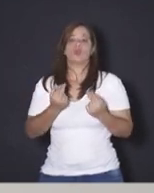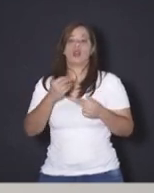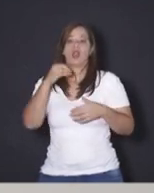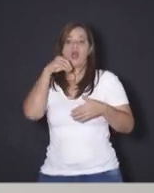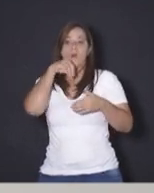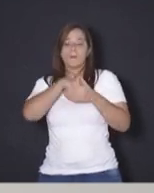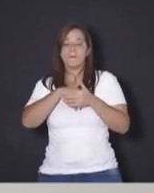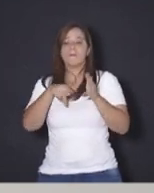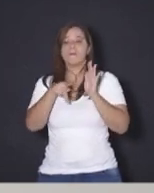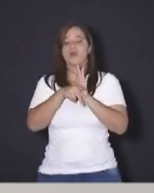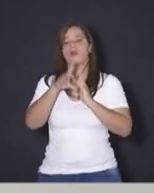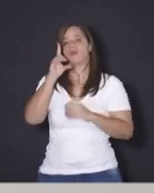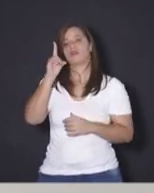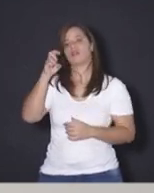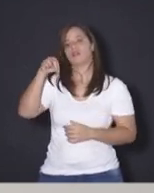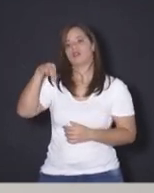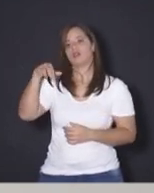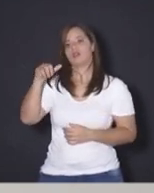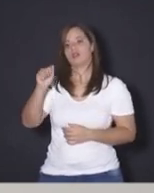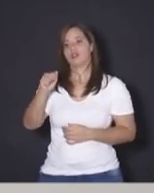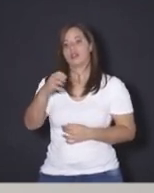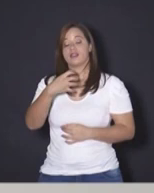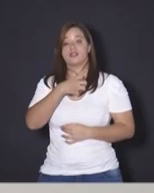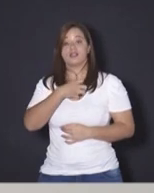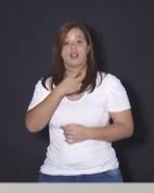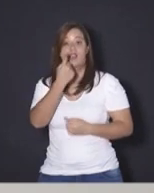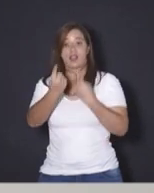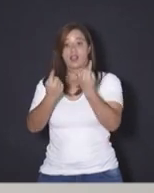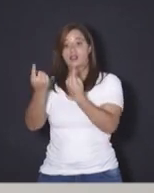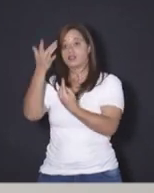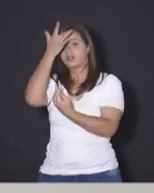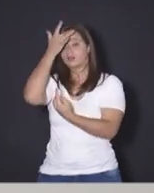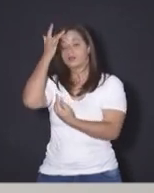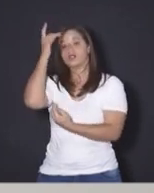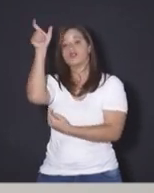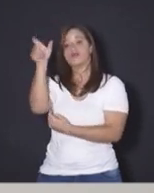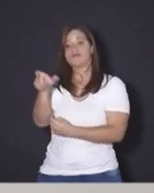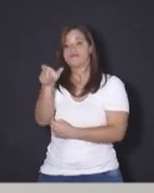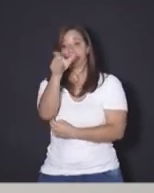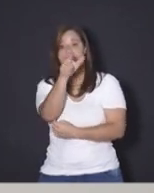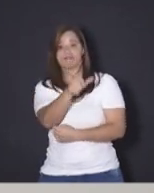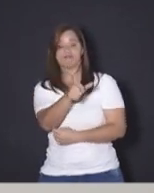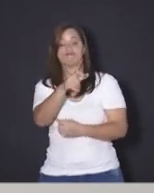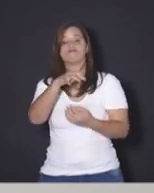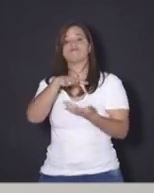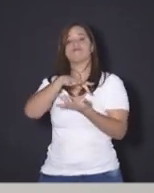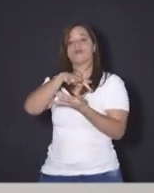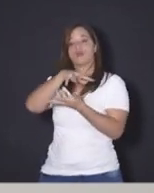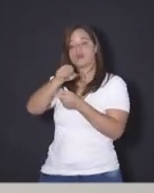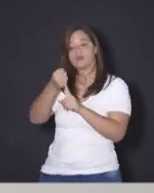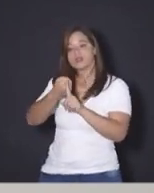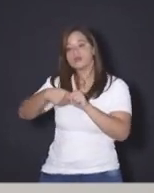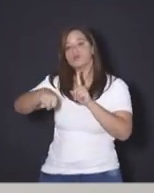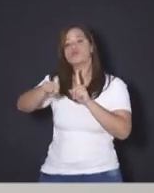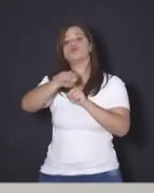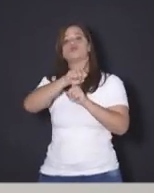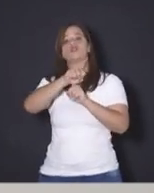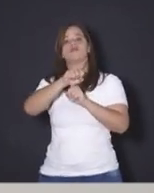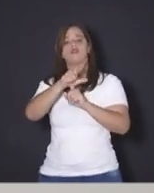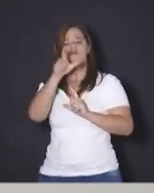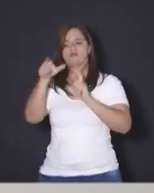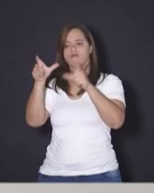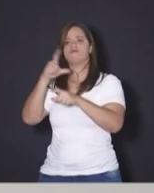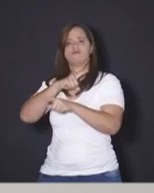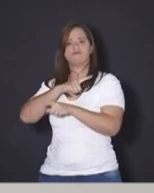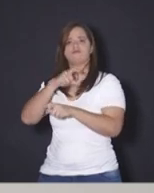dna nesse sentido cada ser humano com a sociedade tem seus racistas é isso